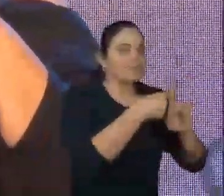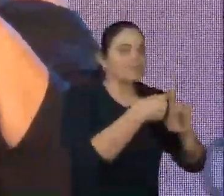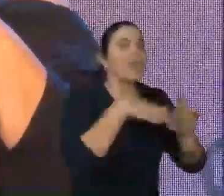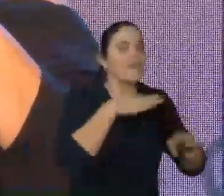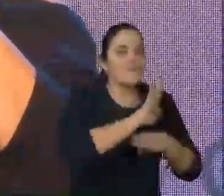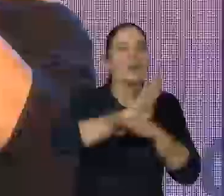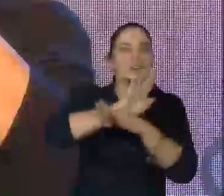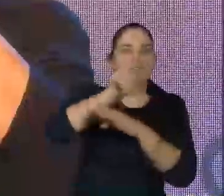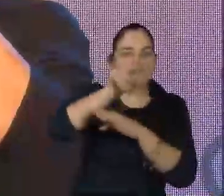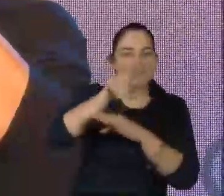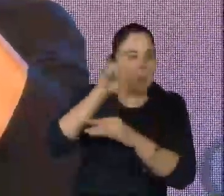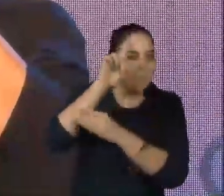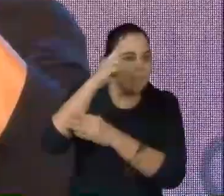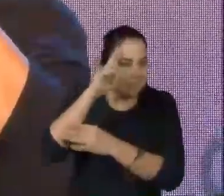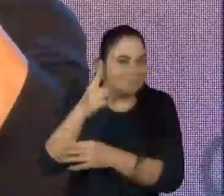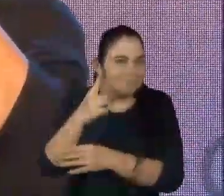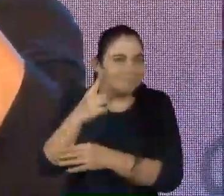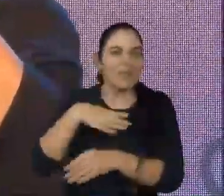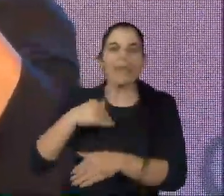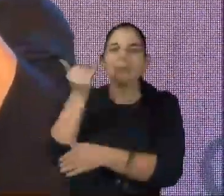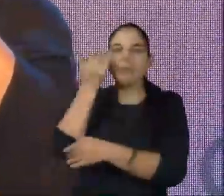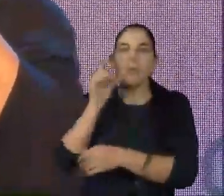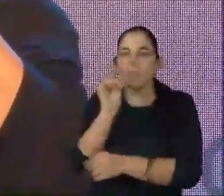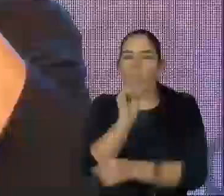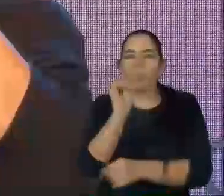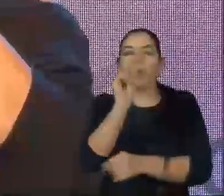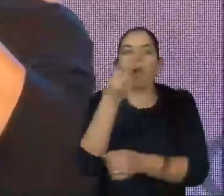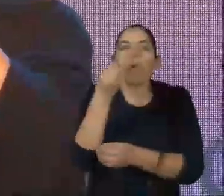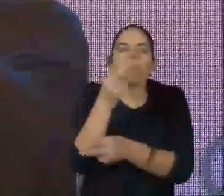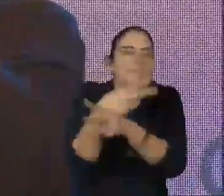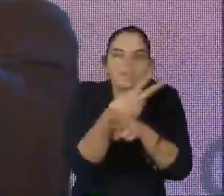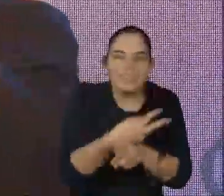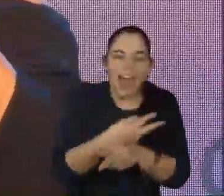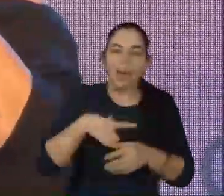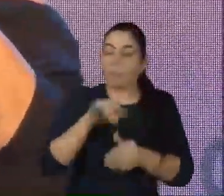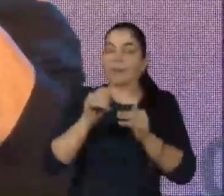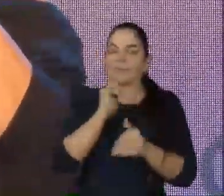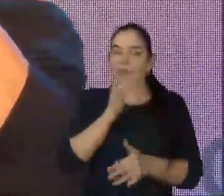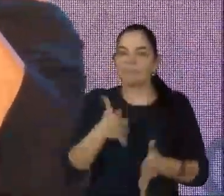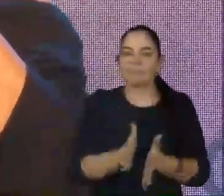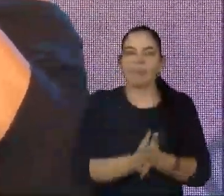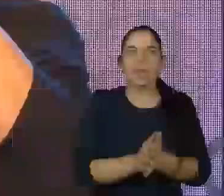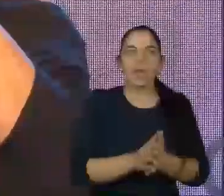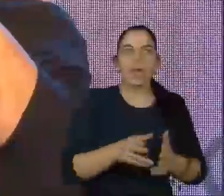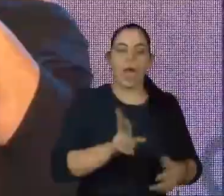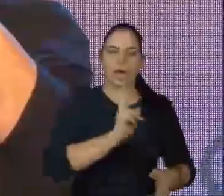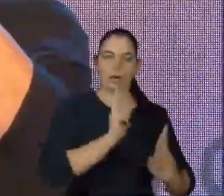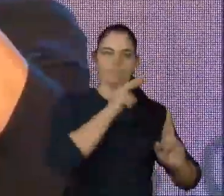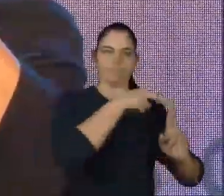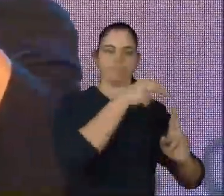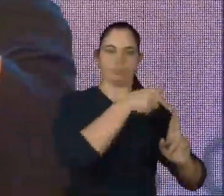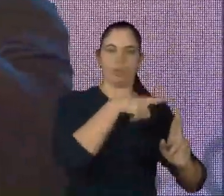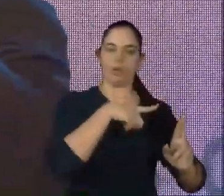ajudar vocês agora a entender como que a gente busca. Por exemplo, representatividade.